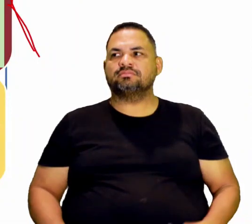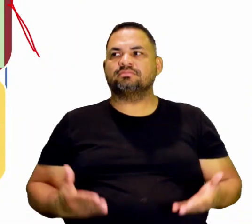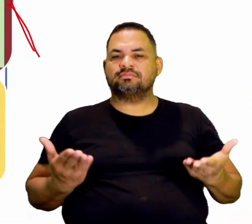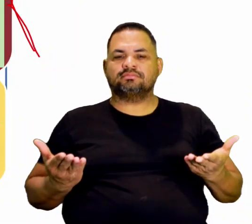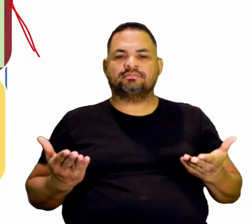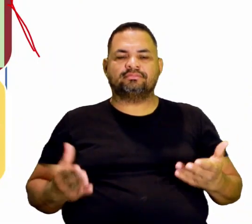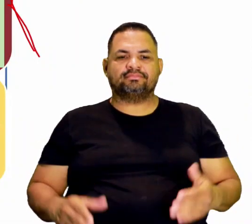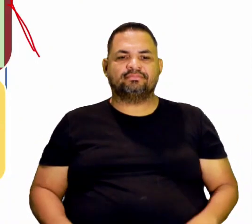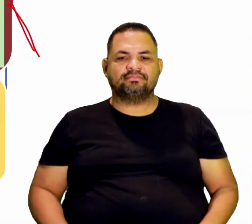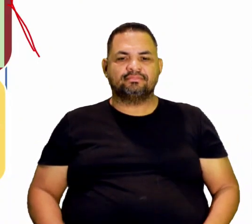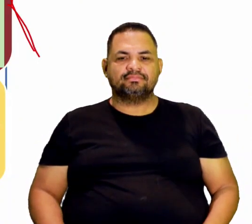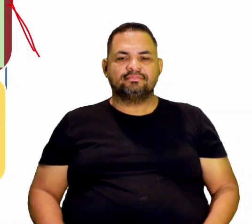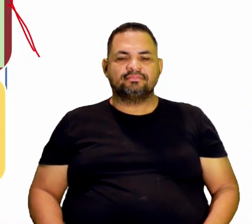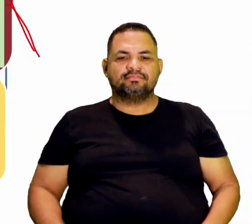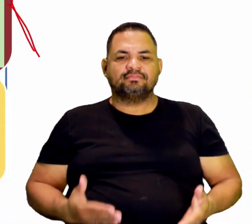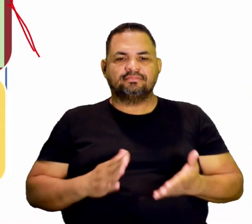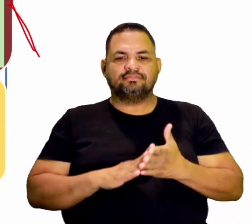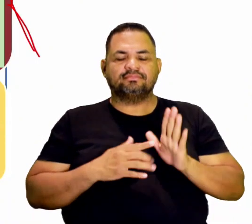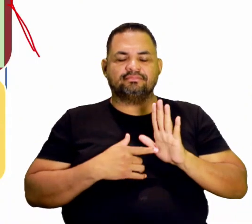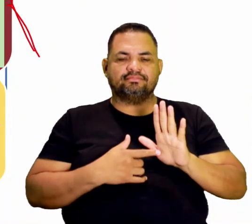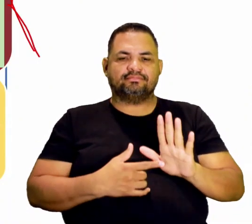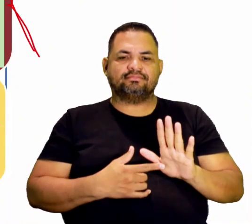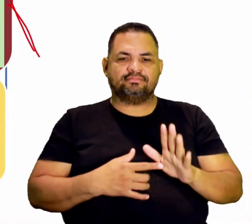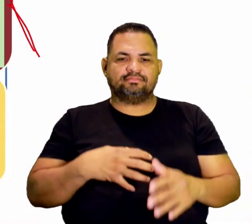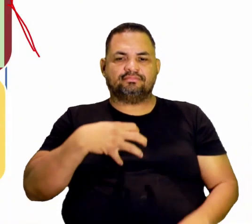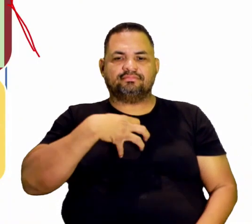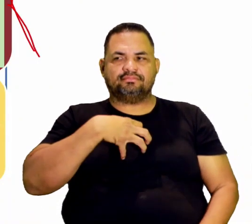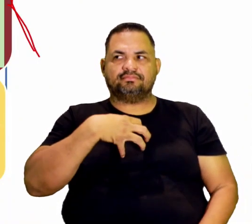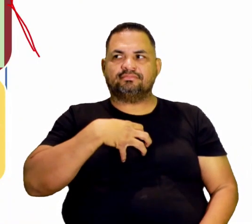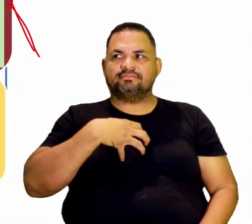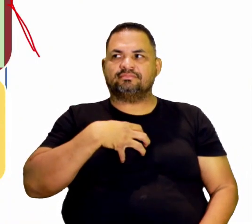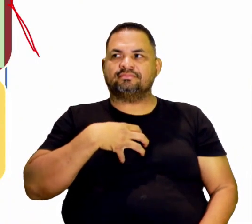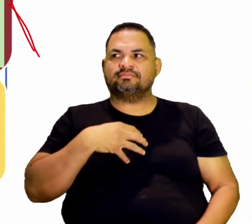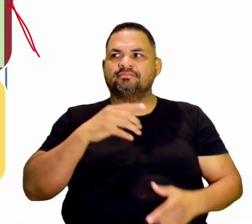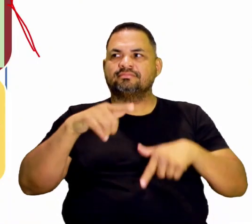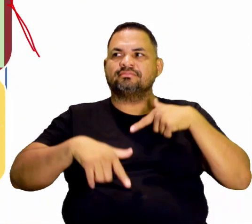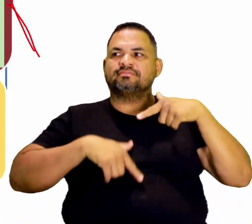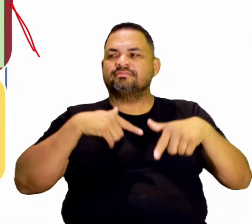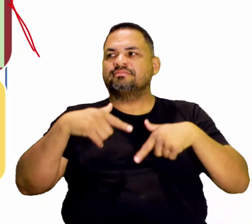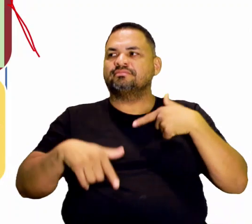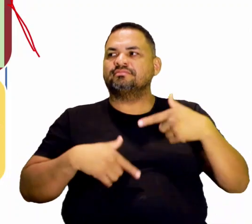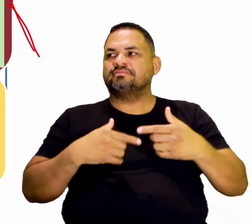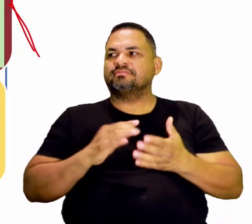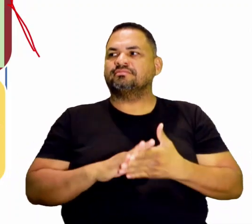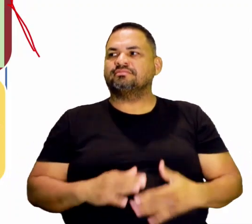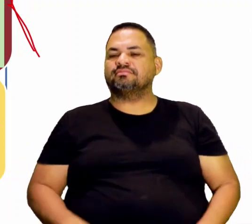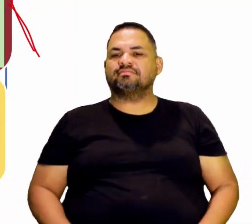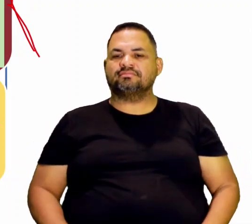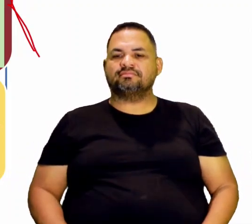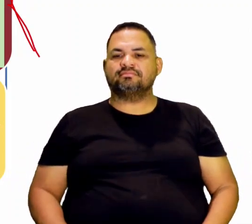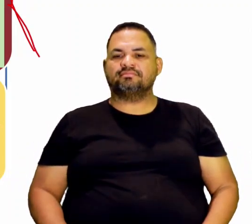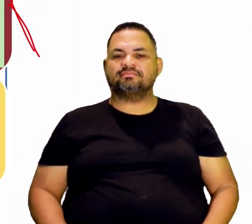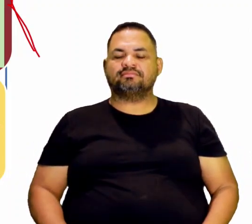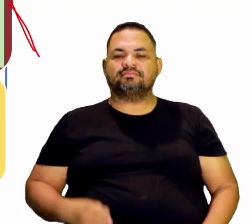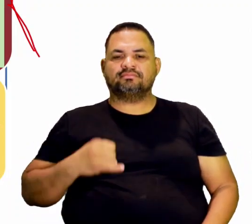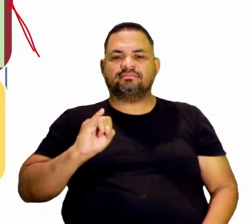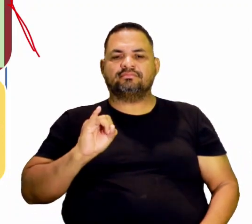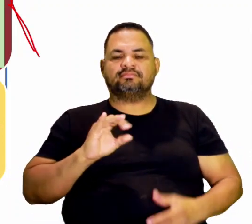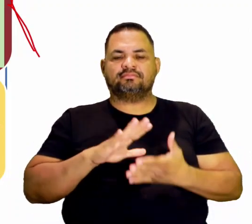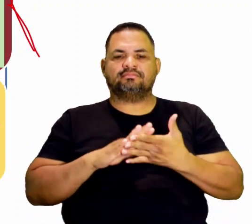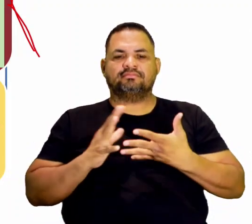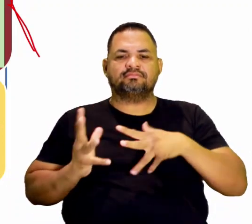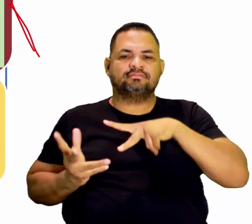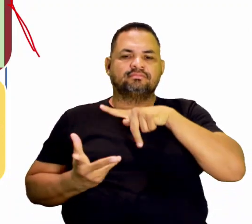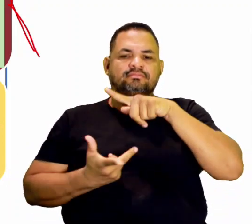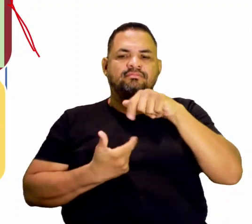Era assim que ele ia expressar o seu trabalho, a sua obra. Se o mundo não